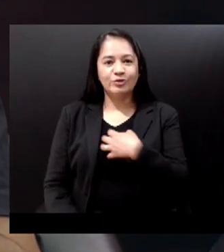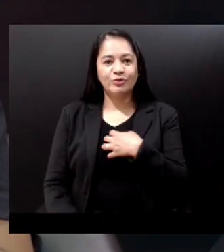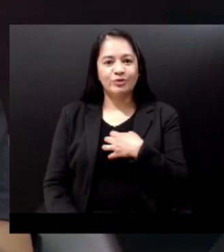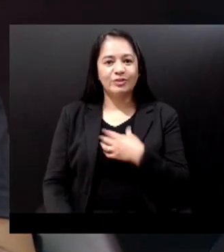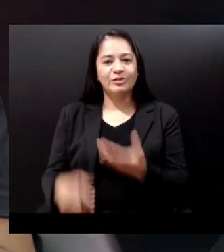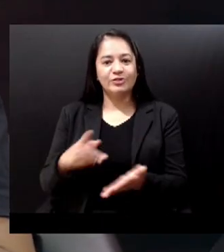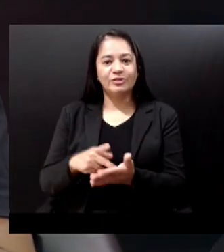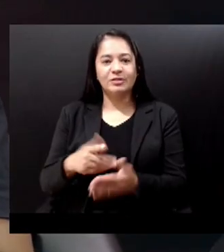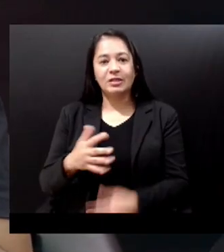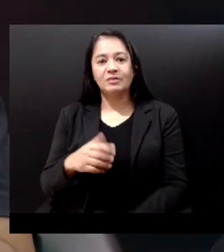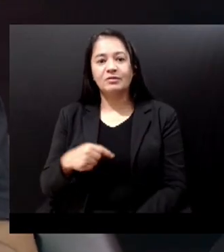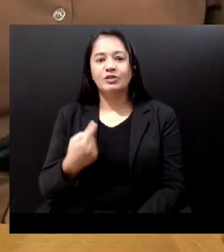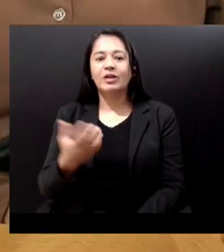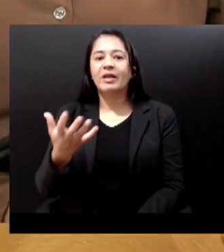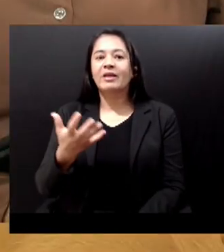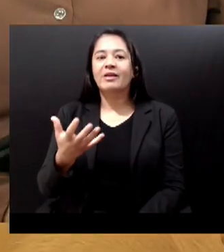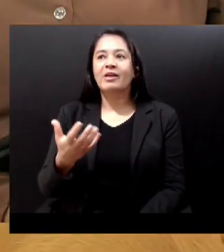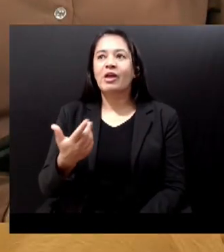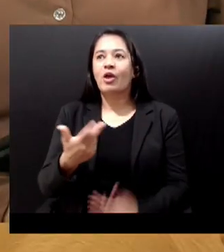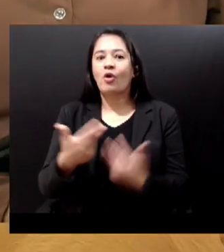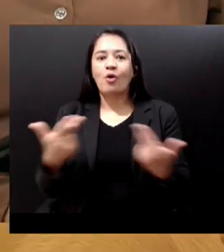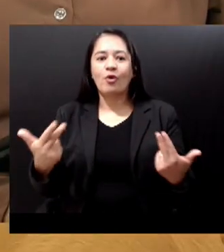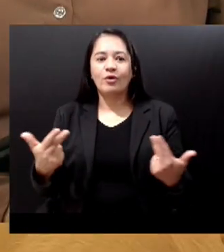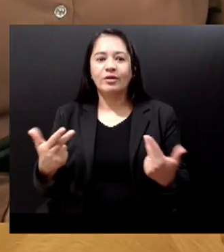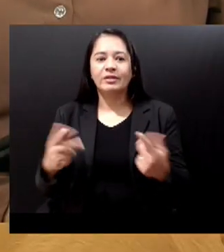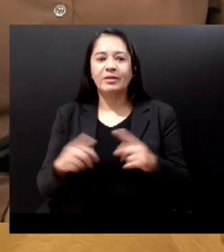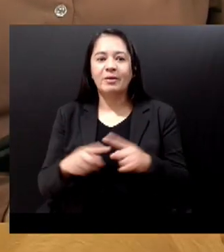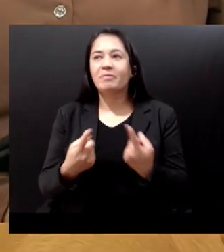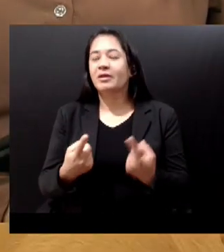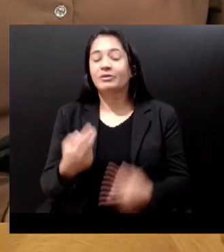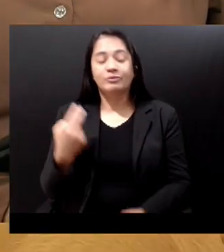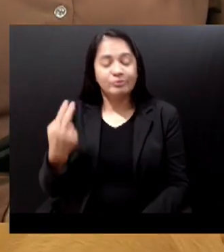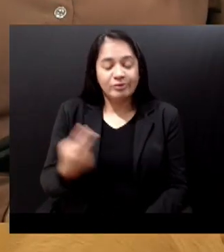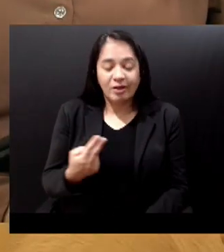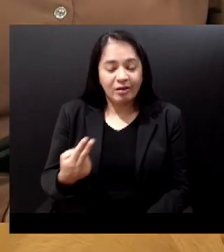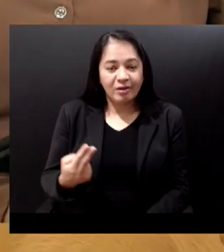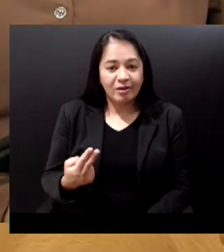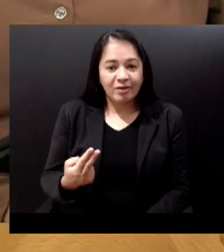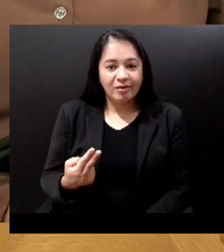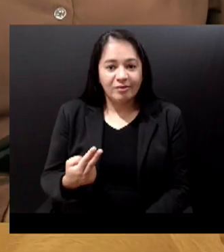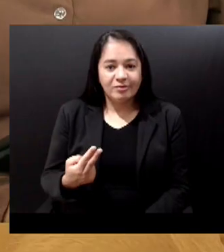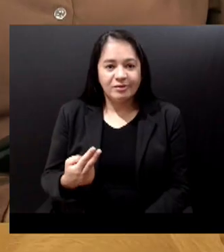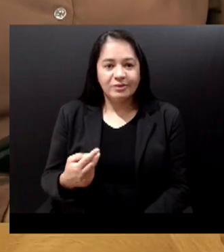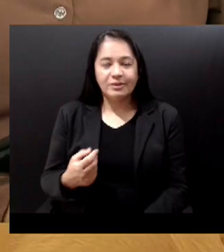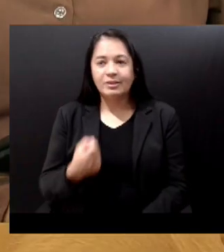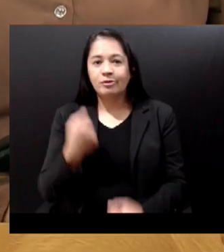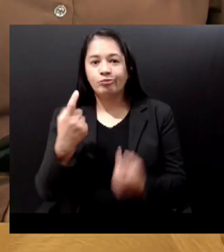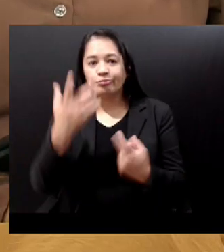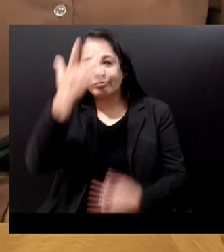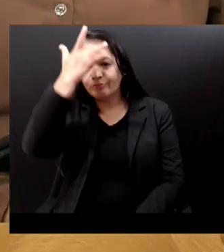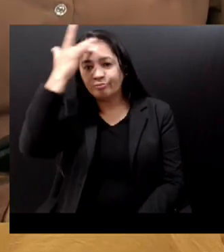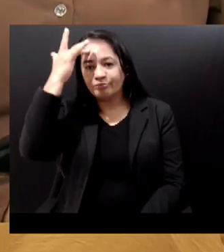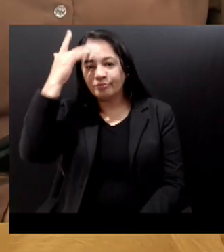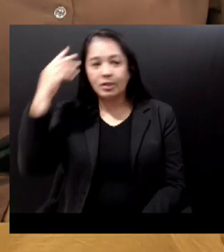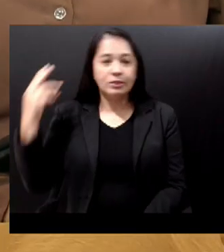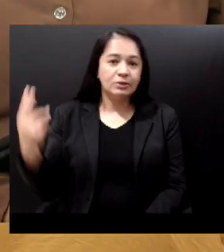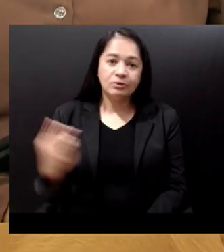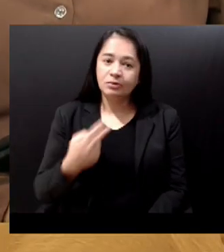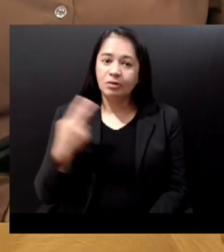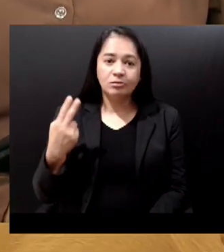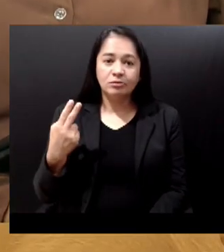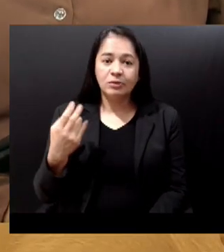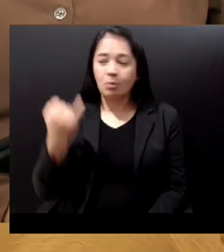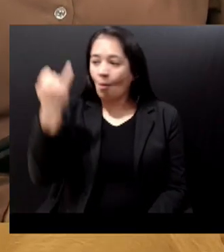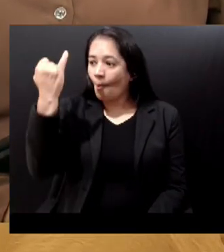quer algo que A é gente muito nem longe, uhum. e tem pessoas que realmente não dá para perder 10 quilos, ou não dá para